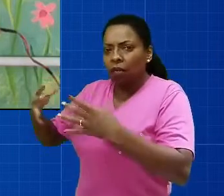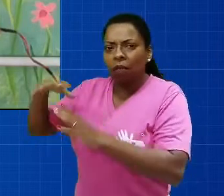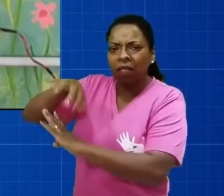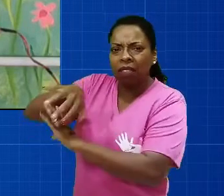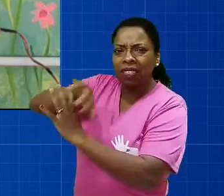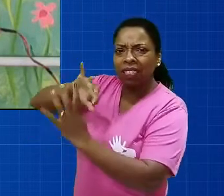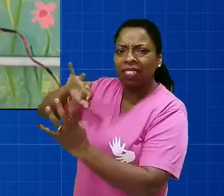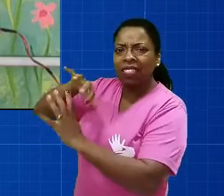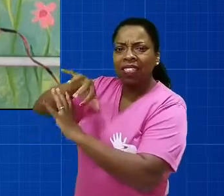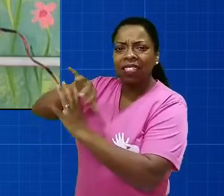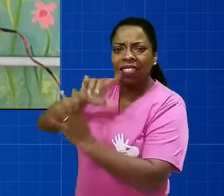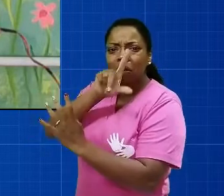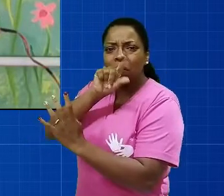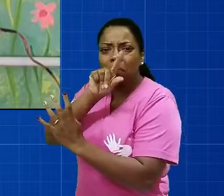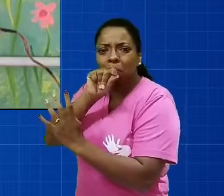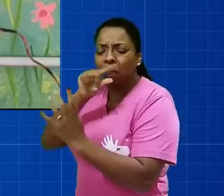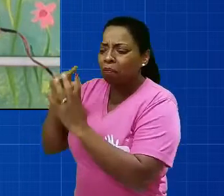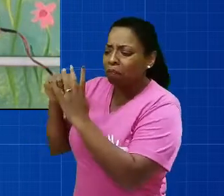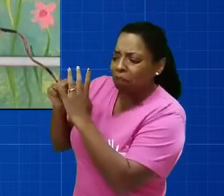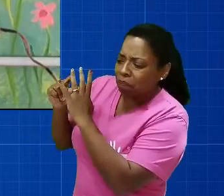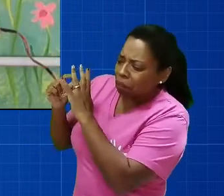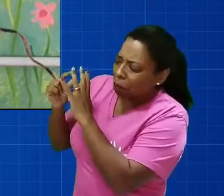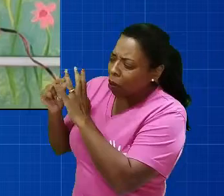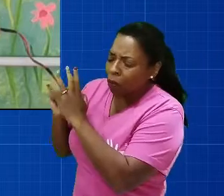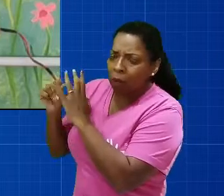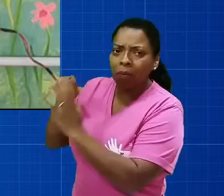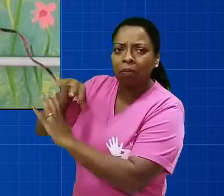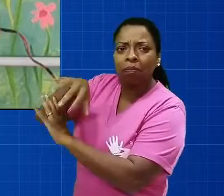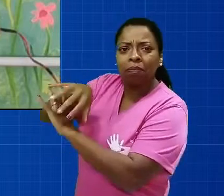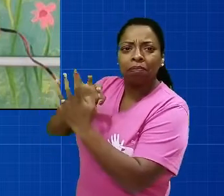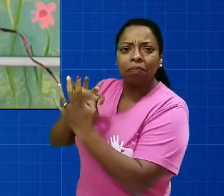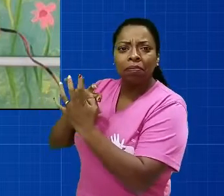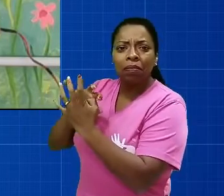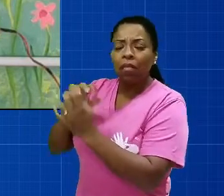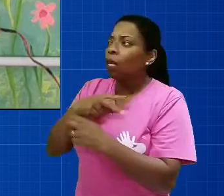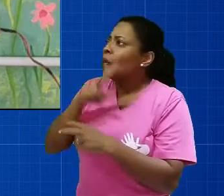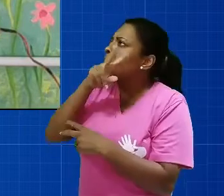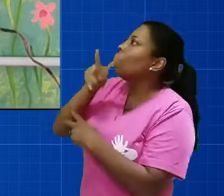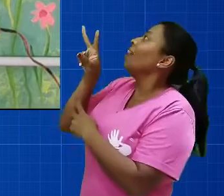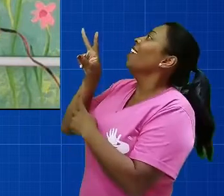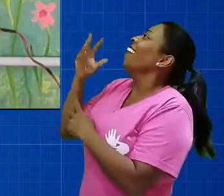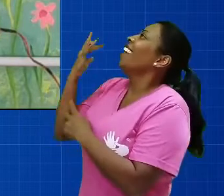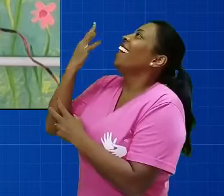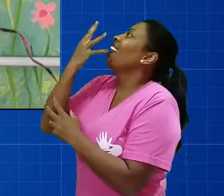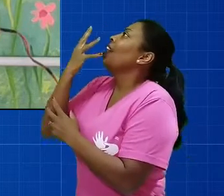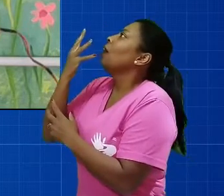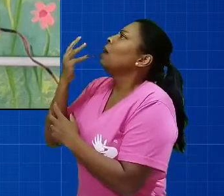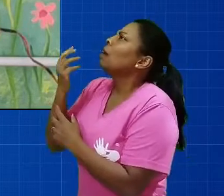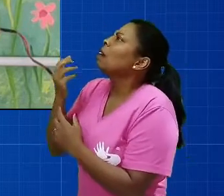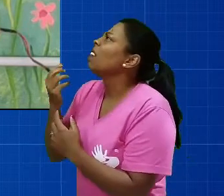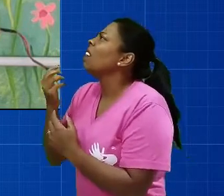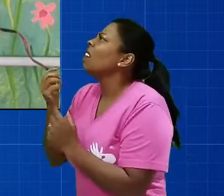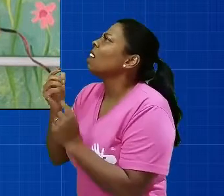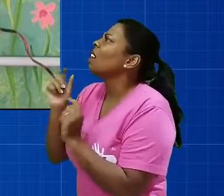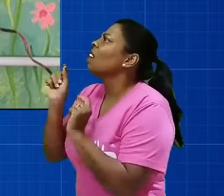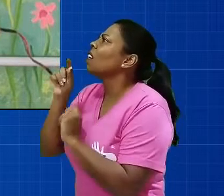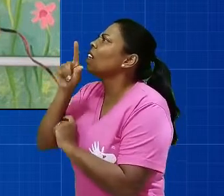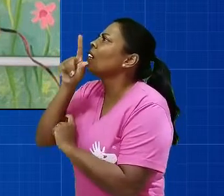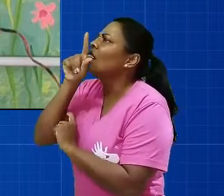Mas ele olhou bem e percebeu que os pássaros estavam com os bicos e os pés